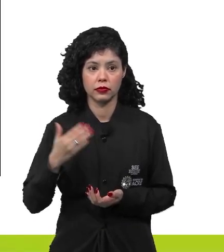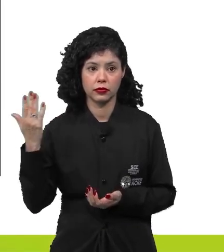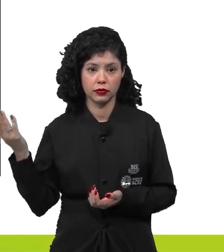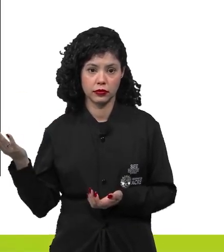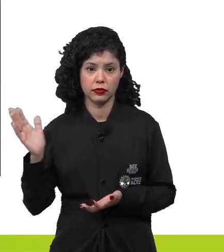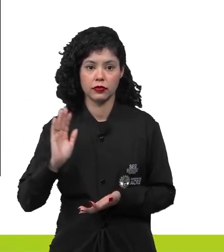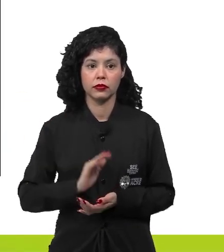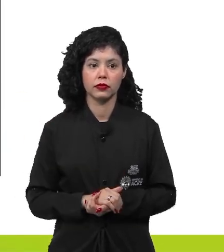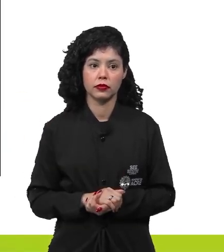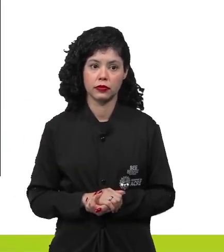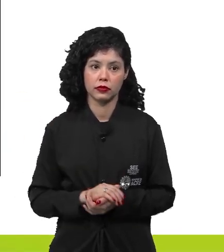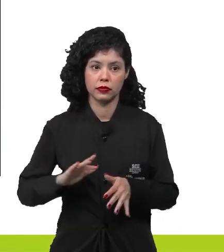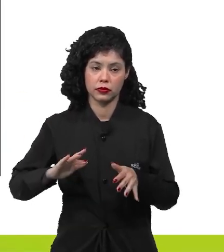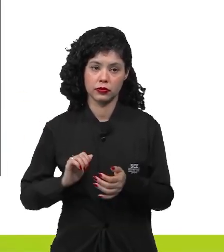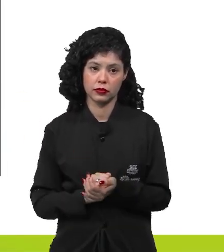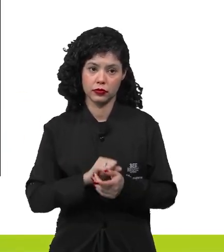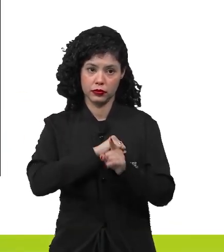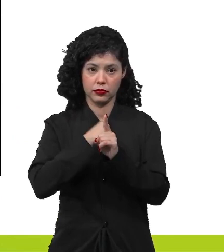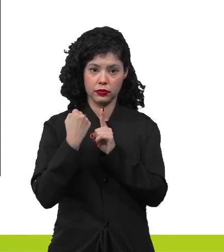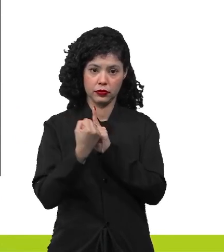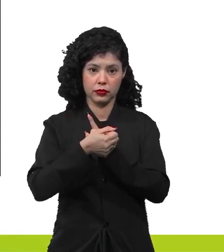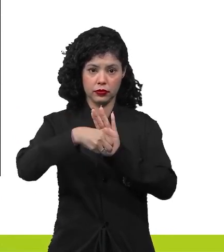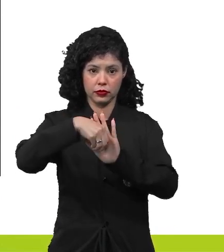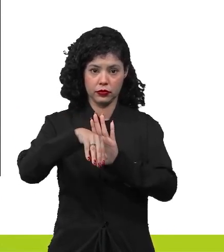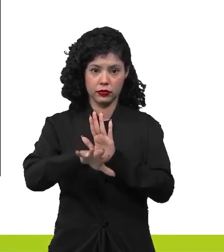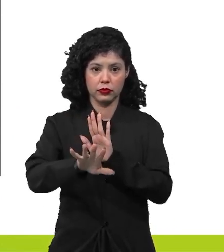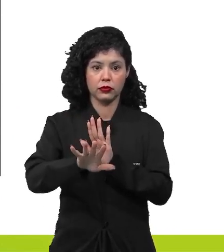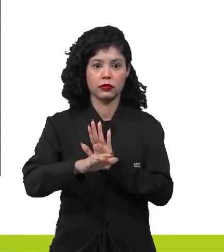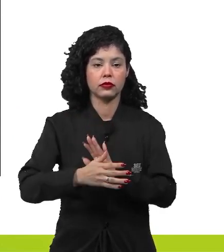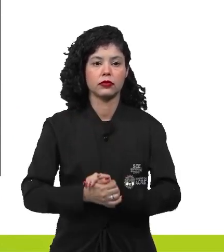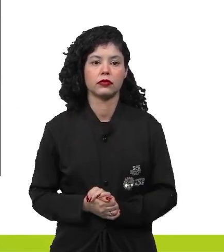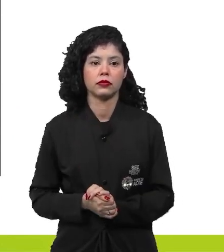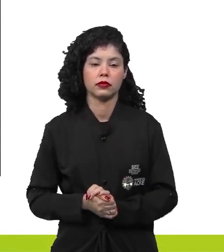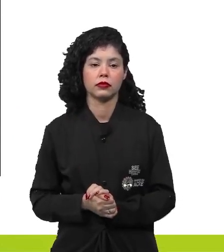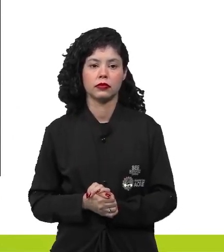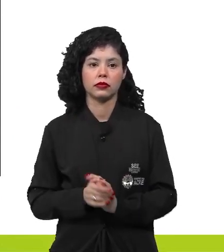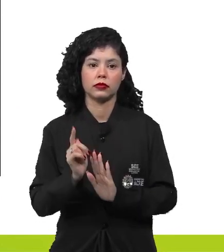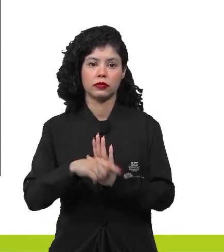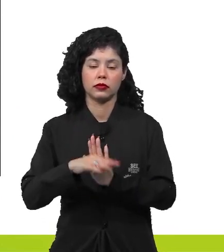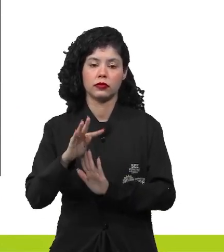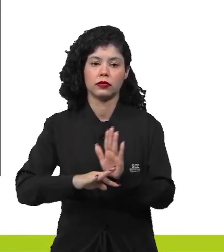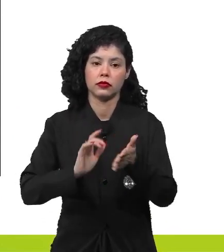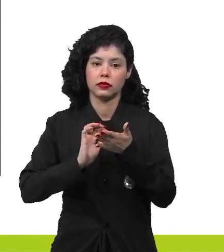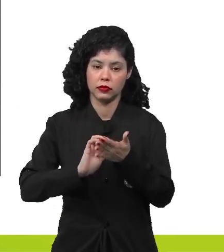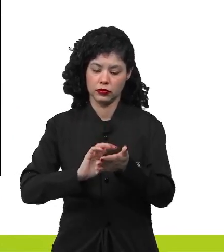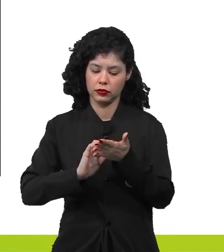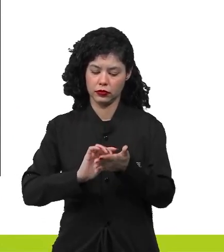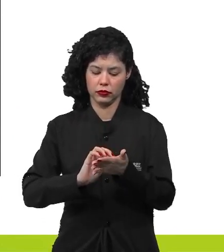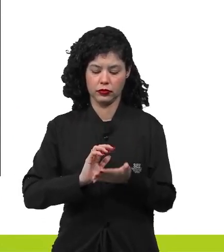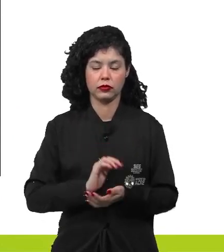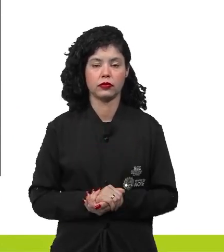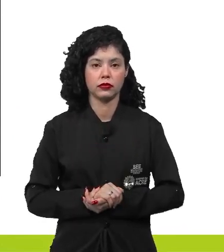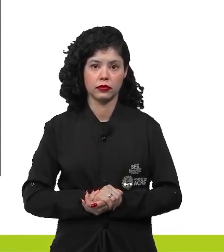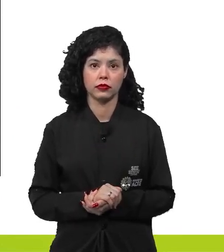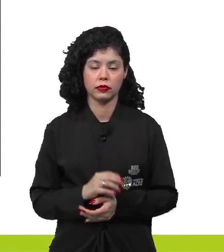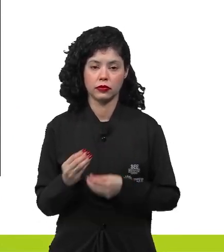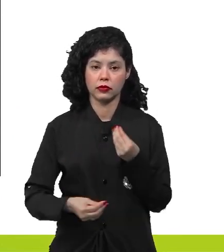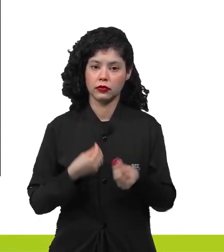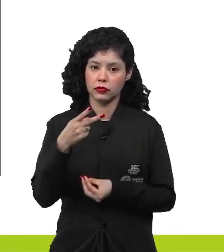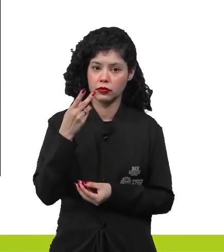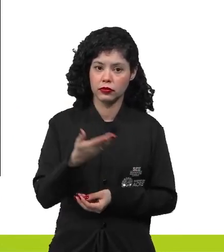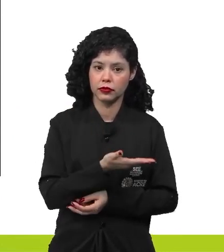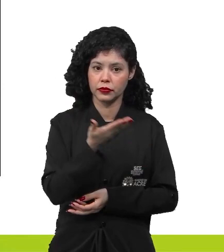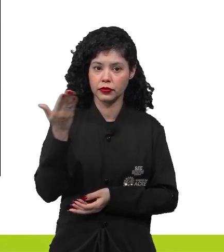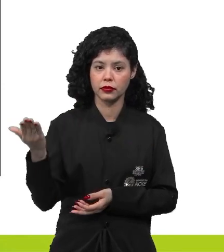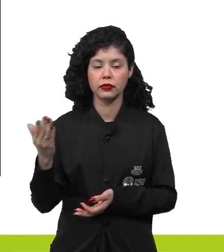Social media ou mídias sociais, que é um gênero textual digital, como eu falei para